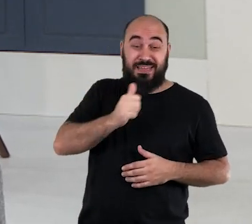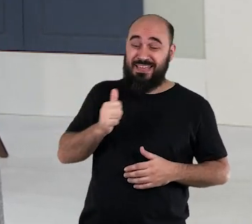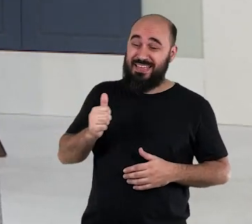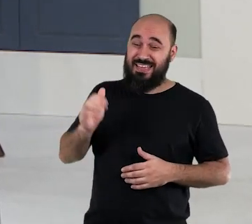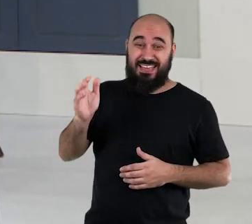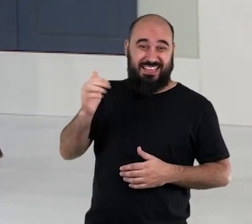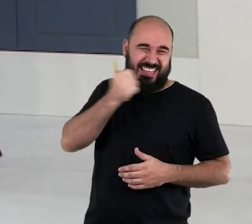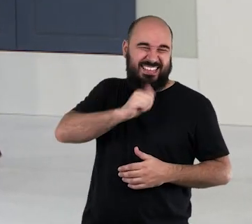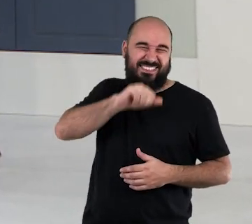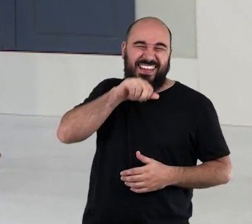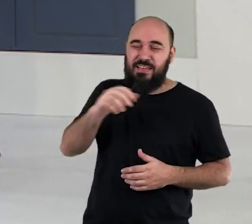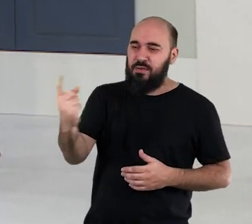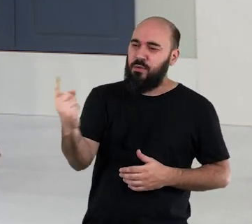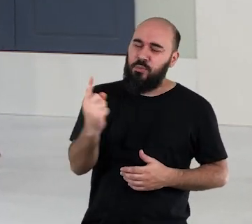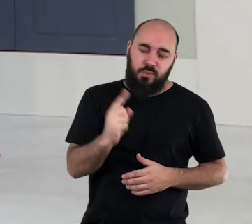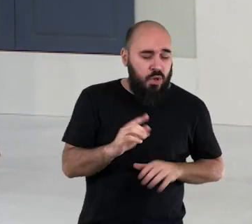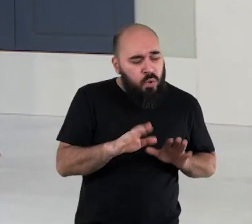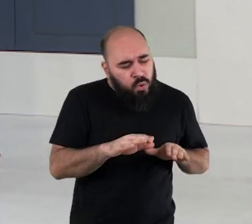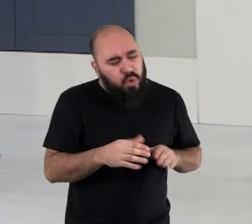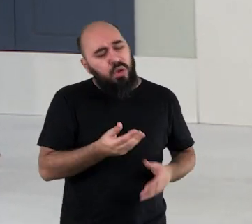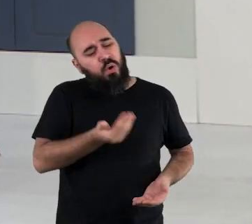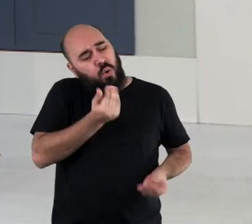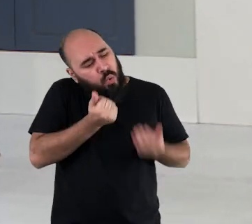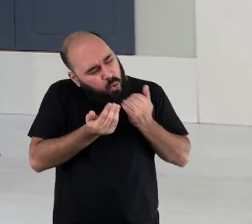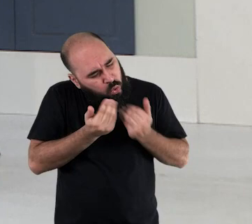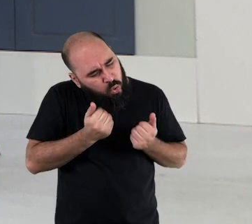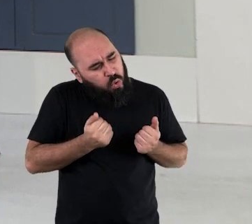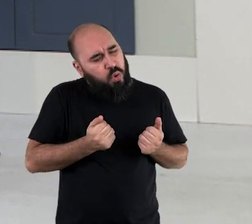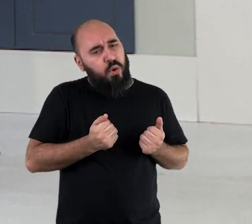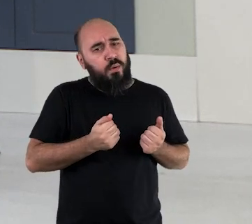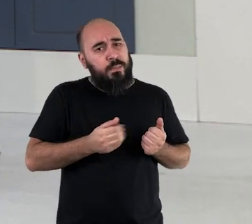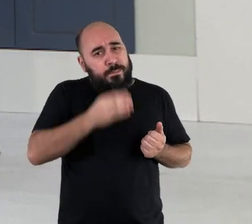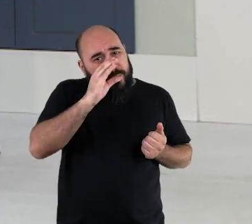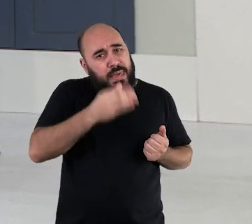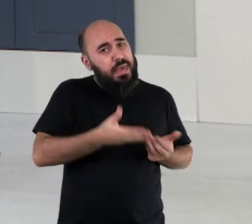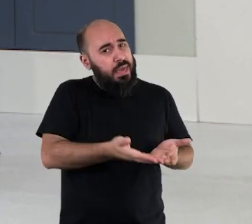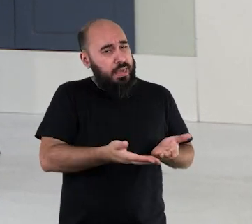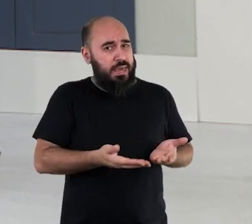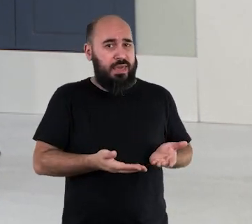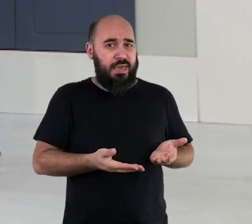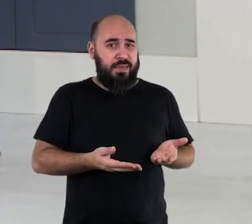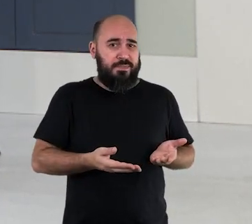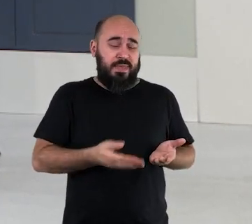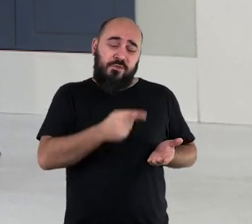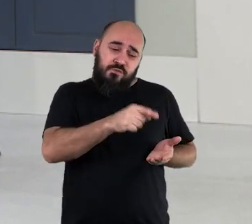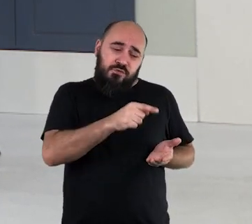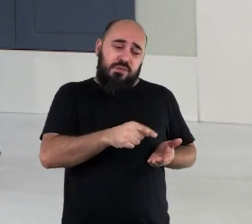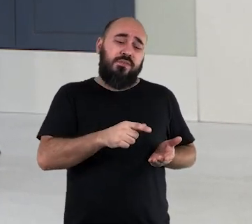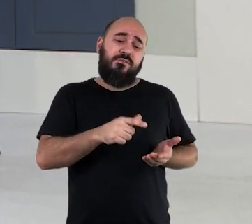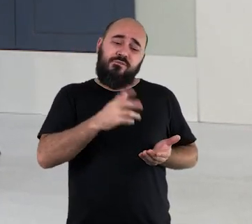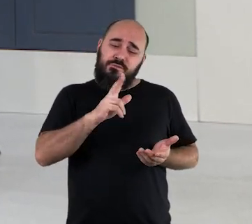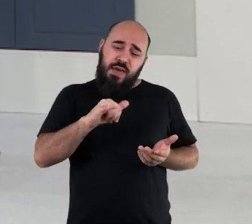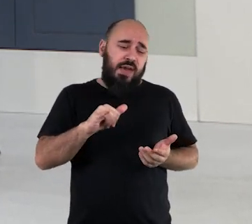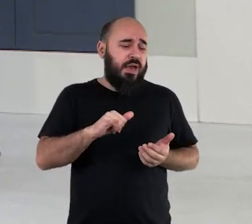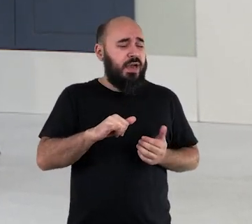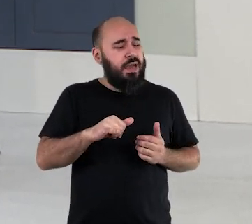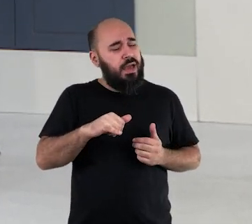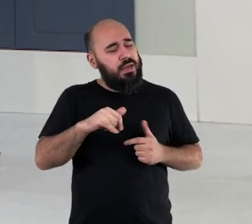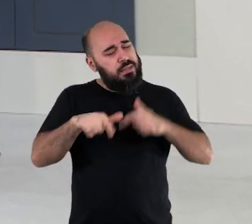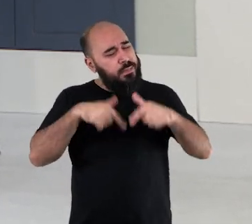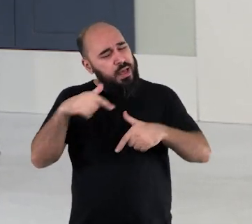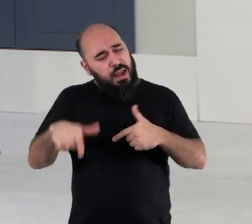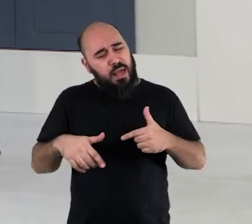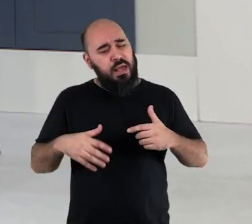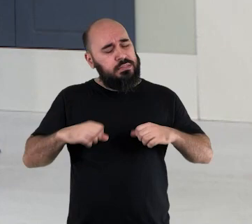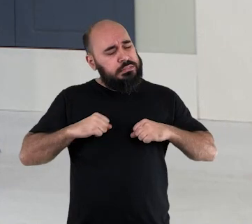você pode comer mais um pouquinho, bebe mais um pouquinho. O anjo disse assim, porque a sua jornada vai ser longa, alimente-se bem.